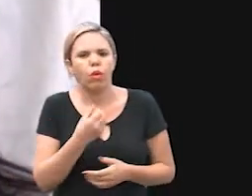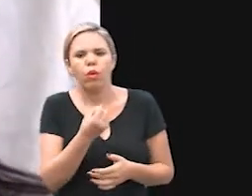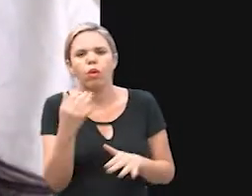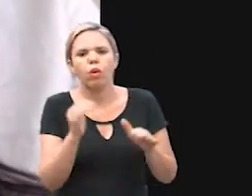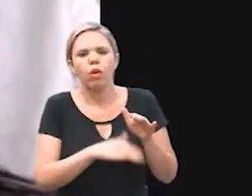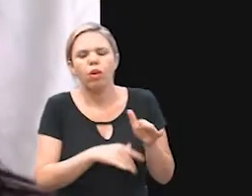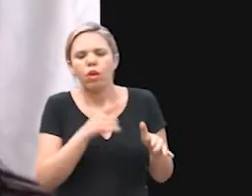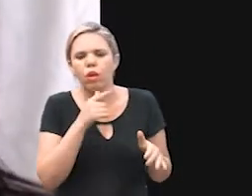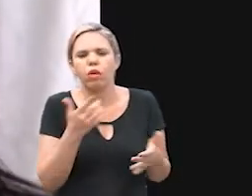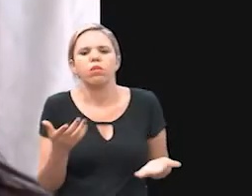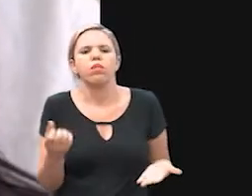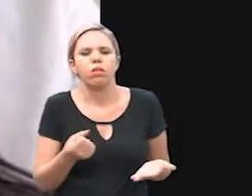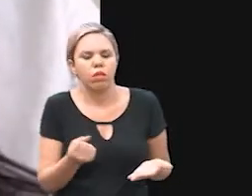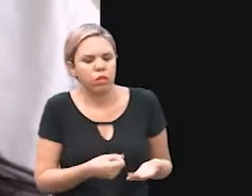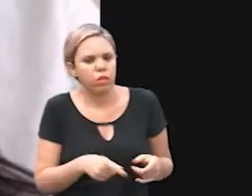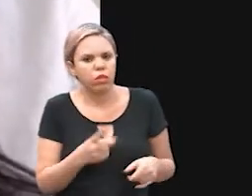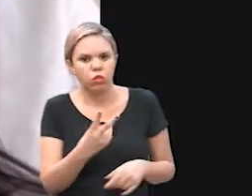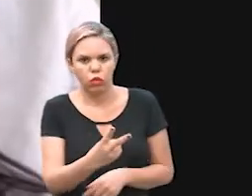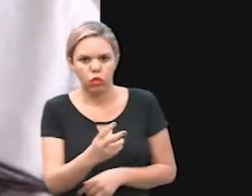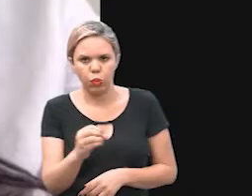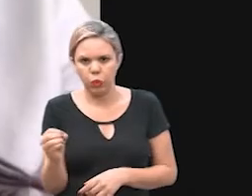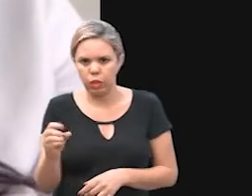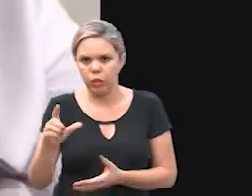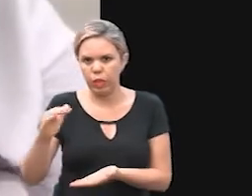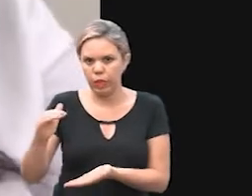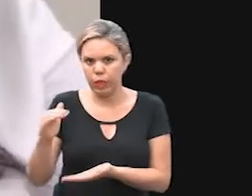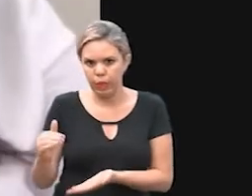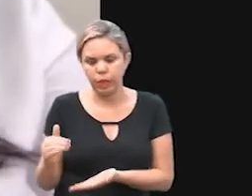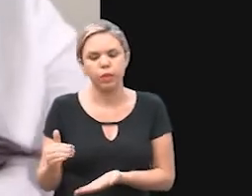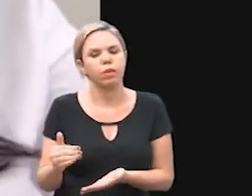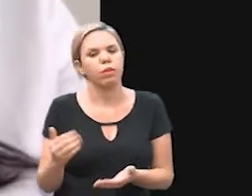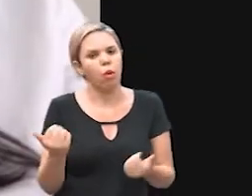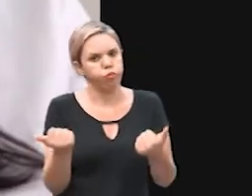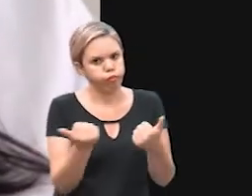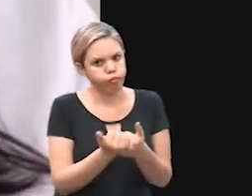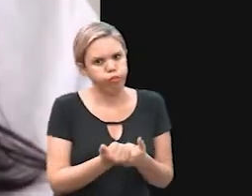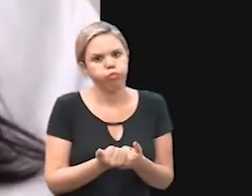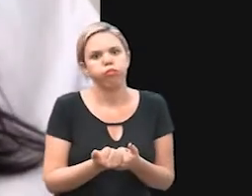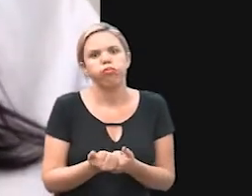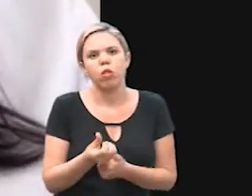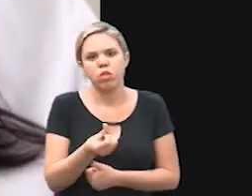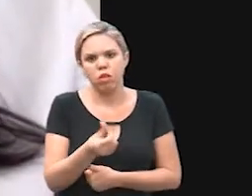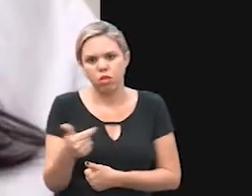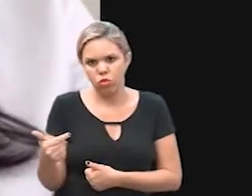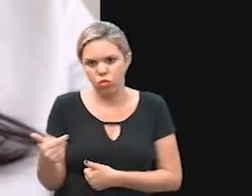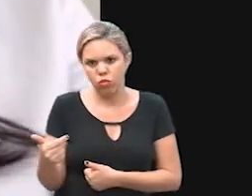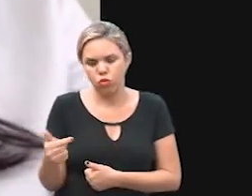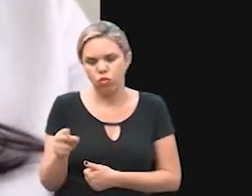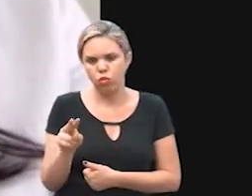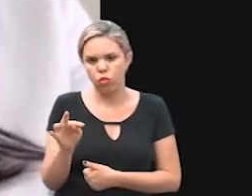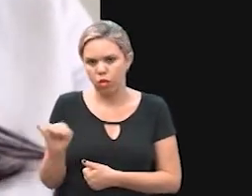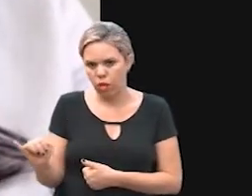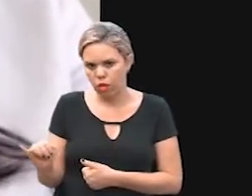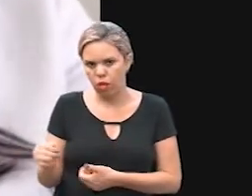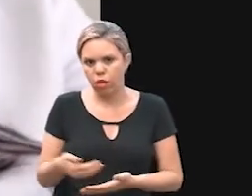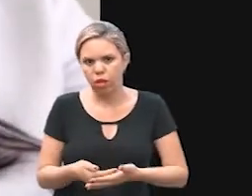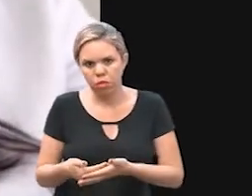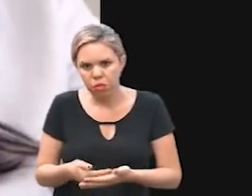leite seria 200 litros mês para suprir os nossos 62 leitos de UTI